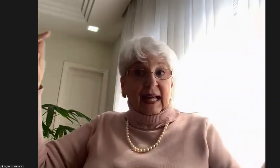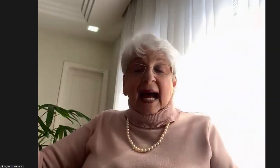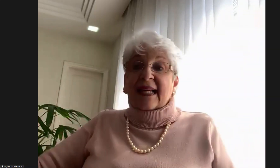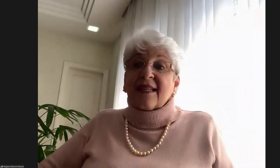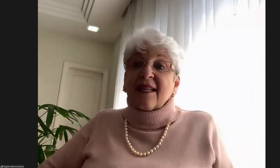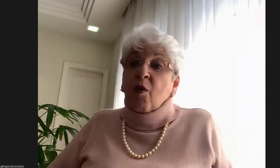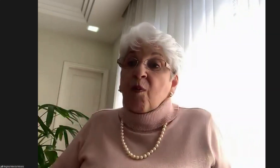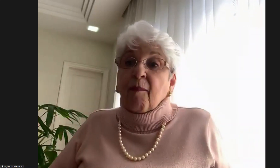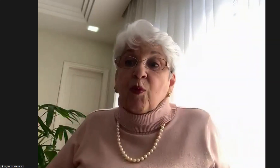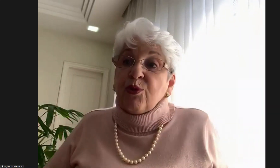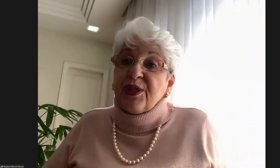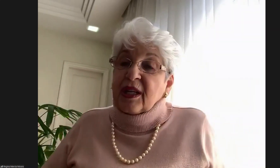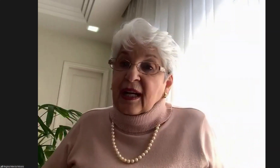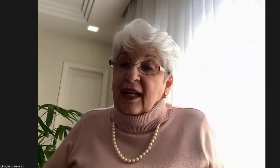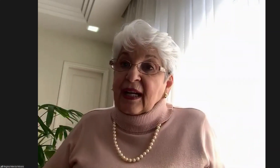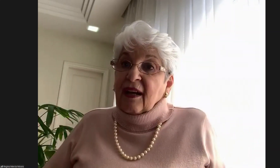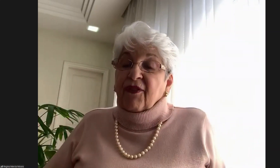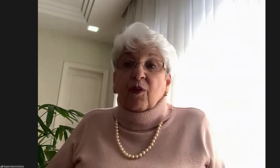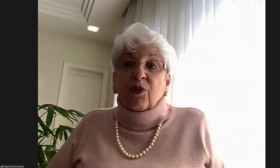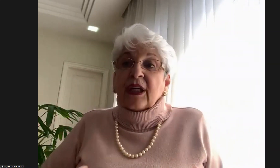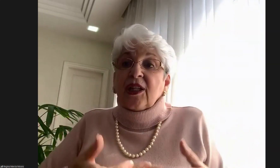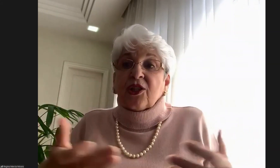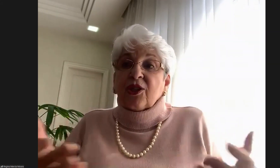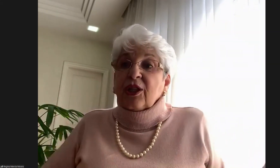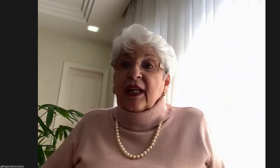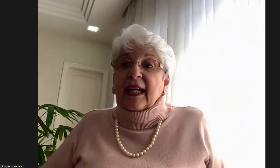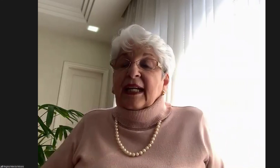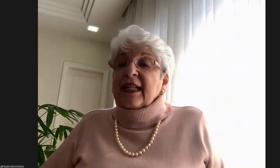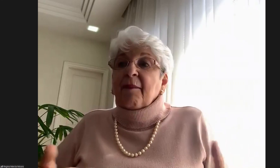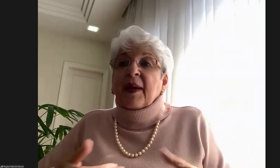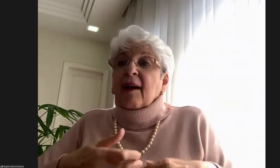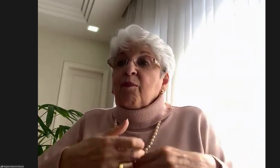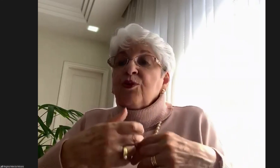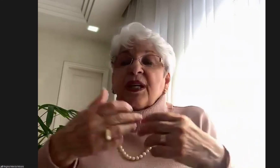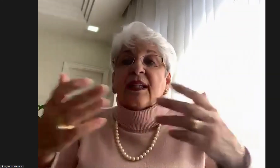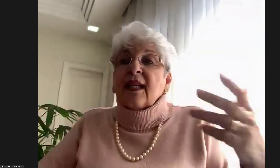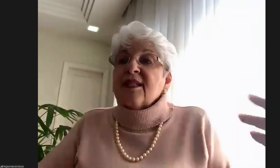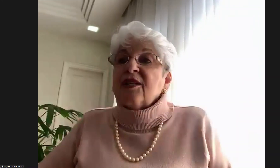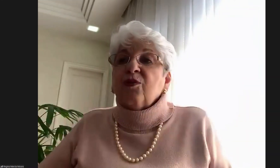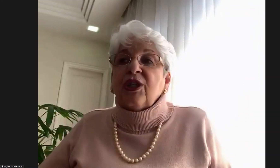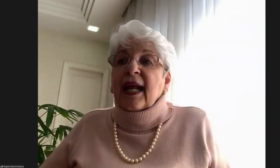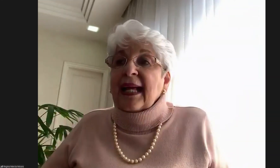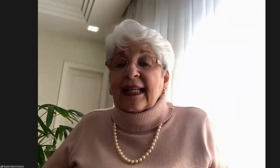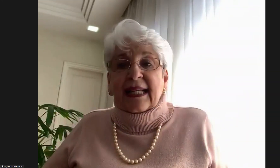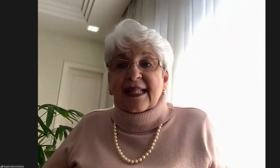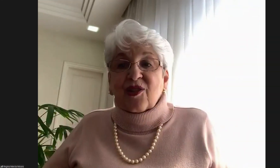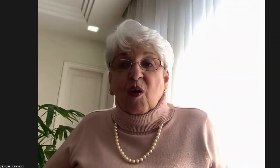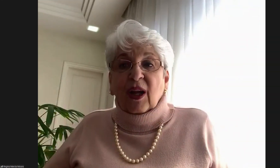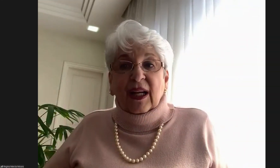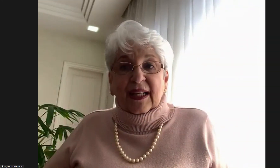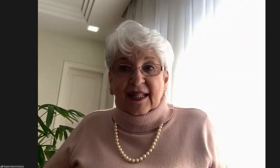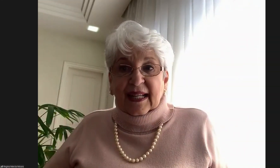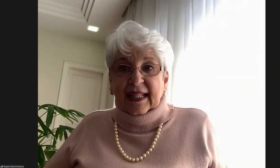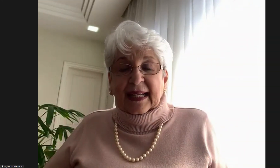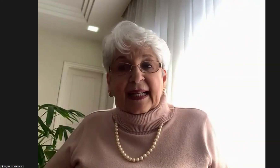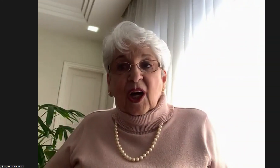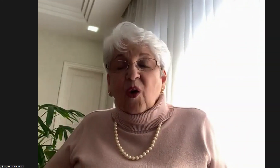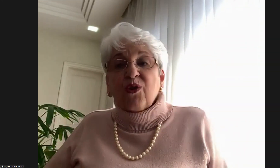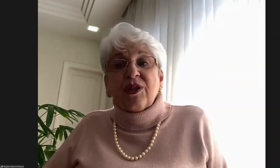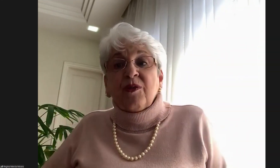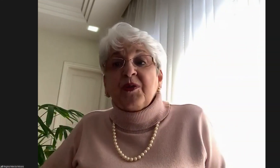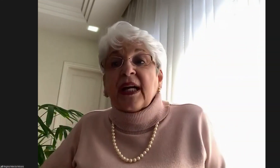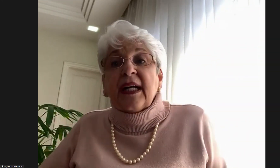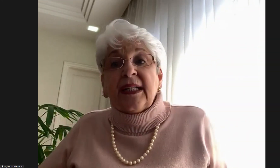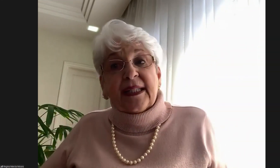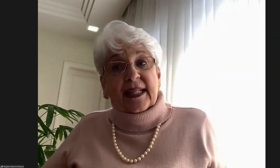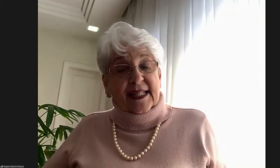né? Assim como a música. Fico triste que também a música tenha sido tirada das escolas, né? Hoje